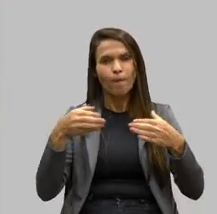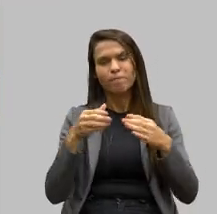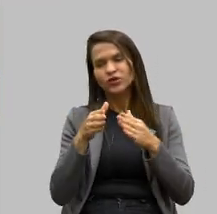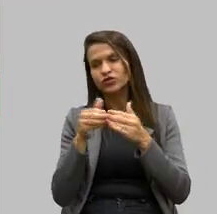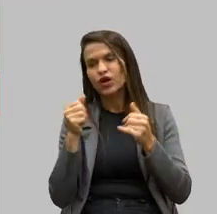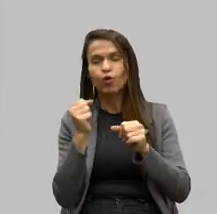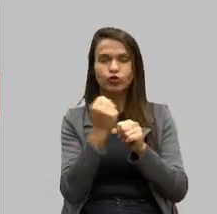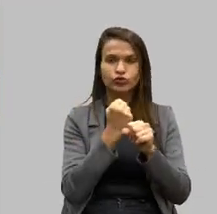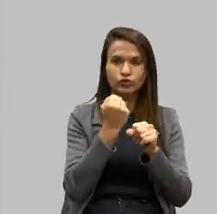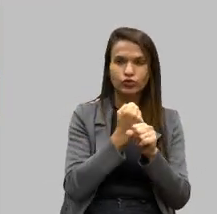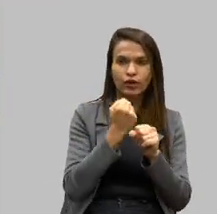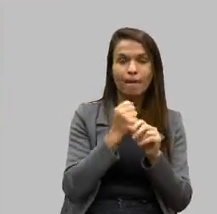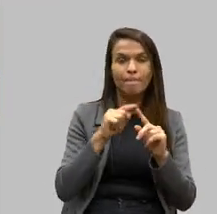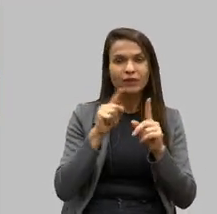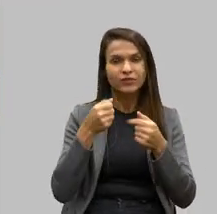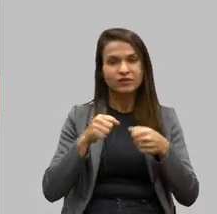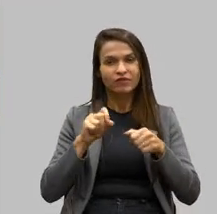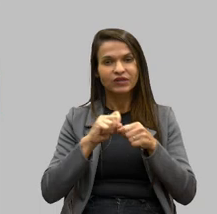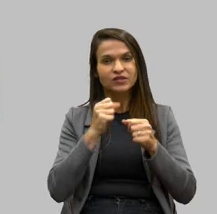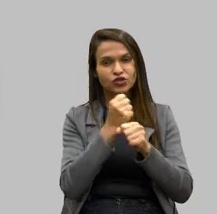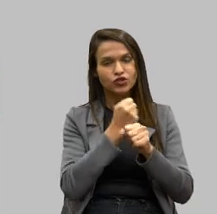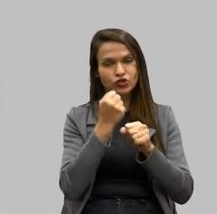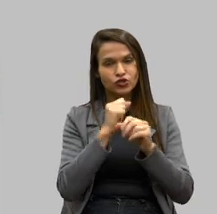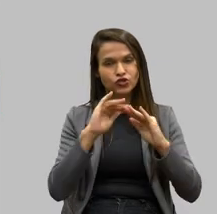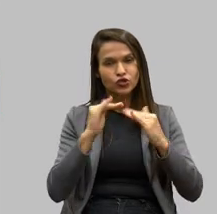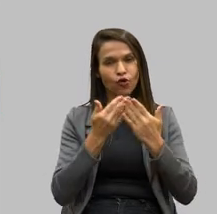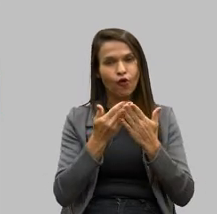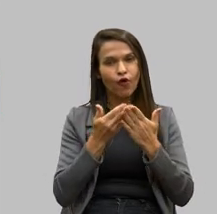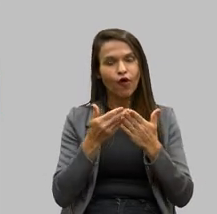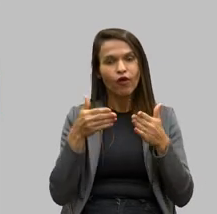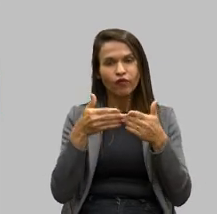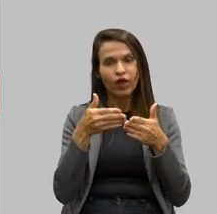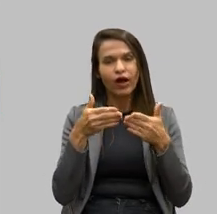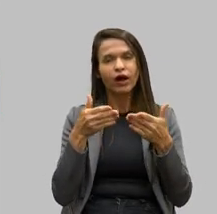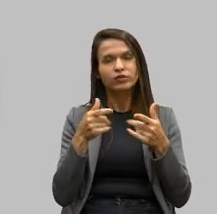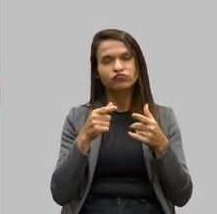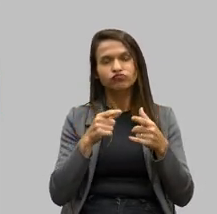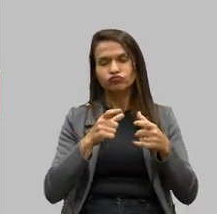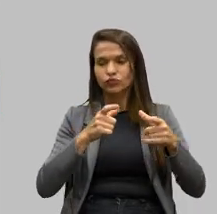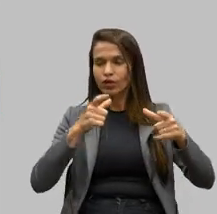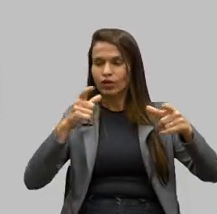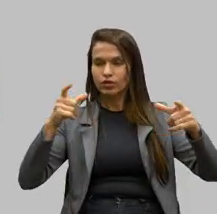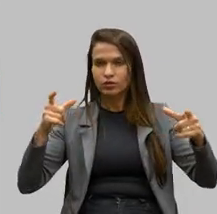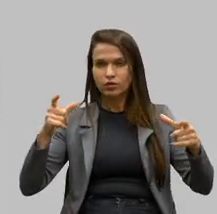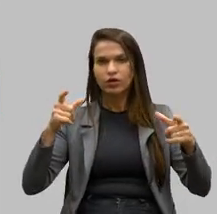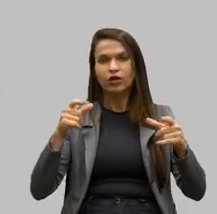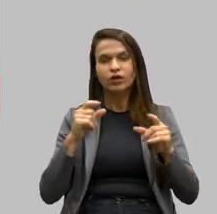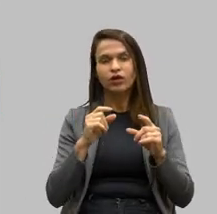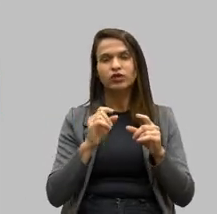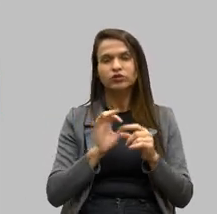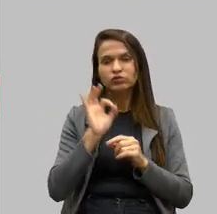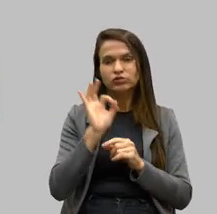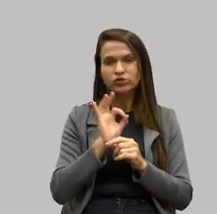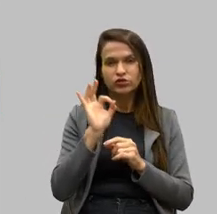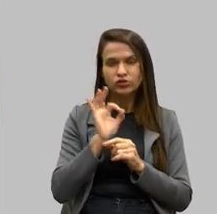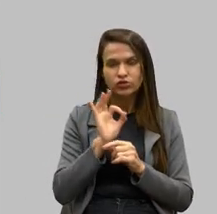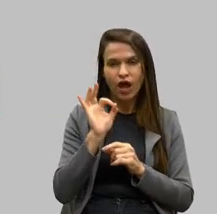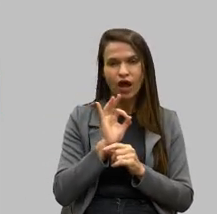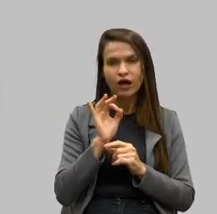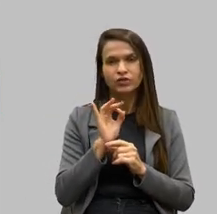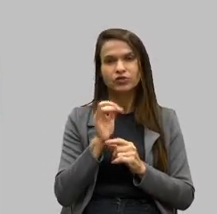construía, mas a gente precisa de construção de escola baseada em crescimento demográfico, em taxas de natalidade, a